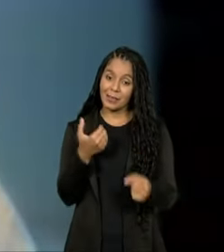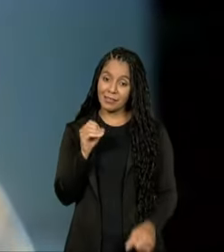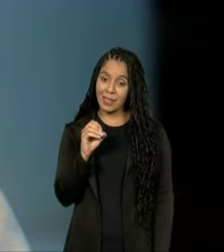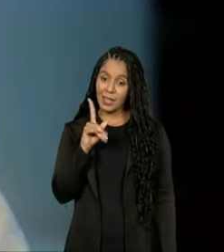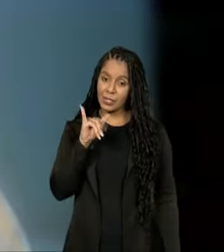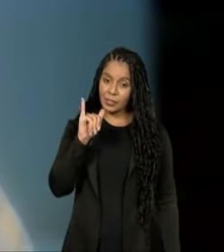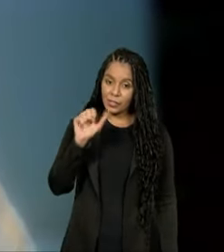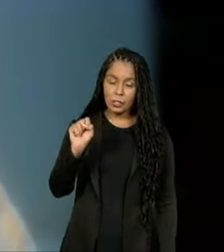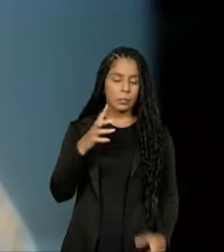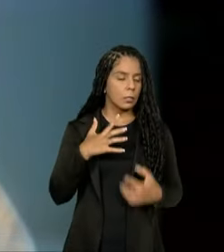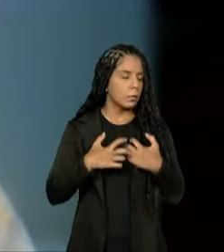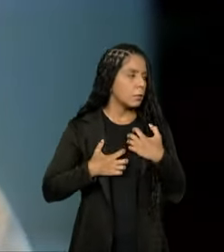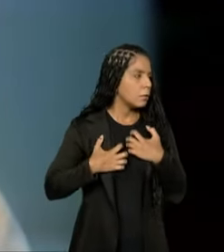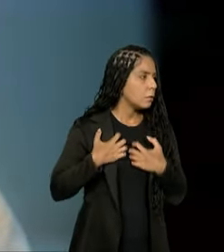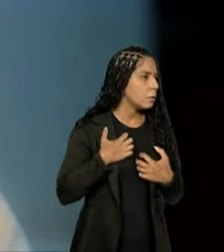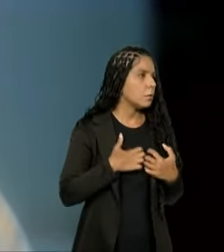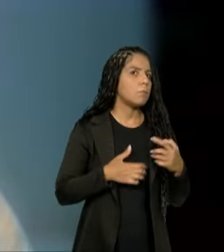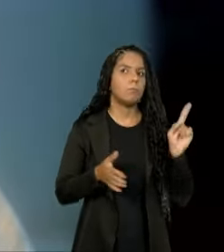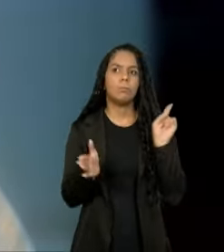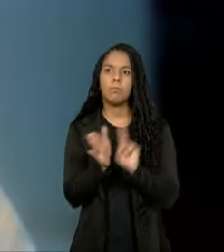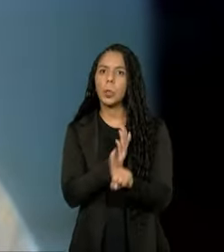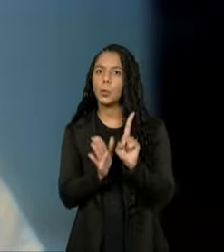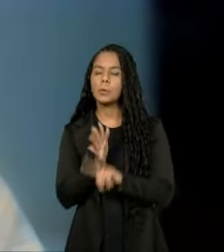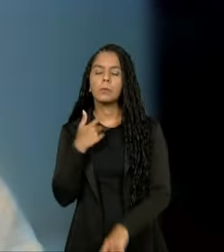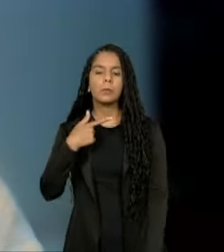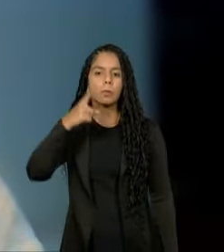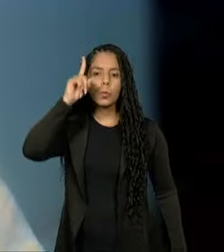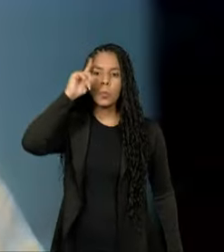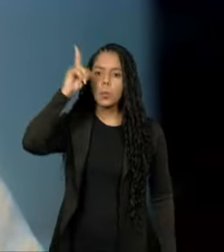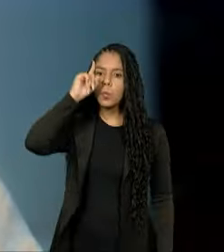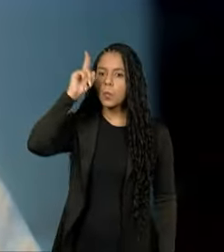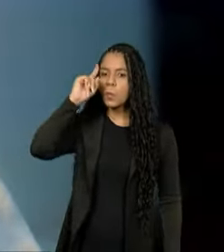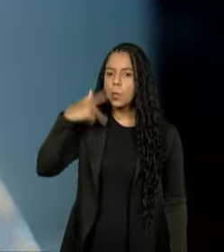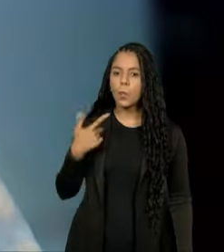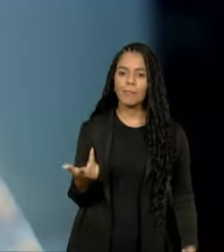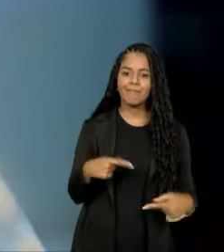6 anos e 10 dias de angústia, de perguntando todos os dias,